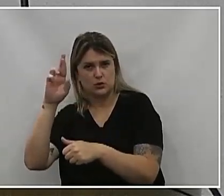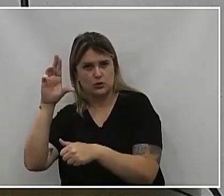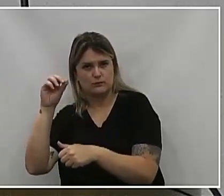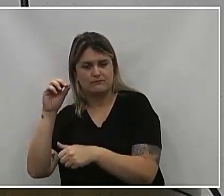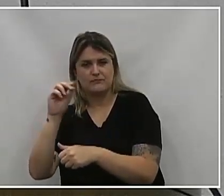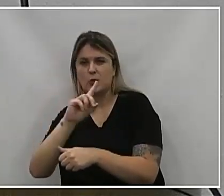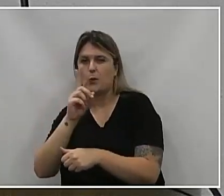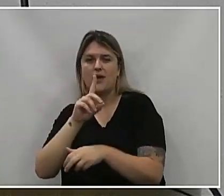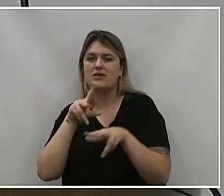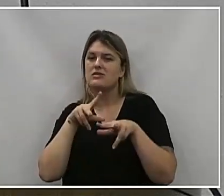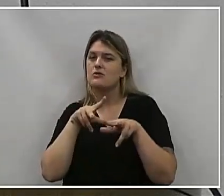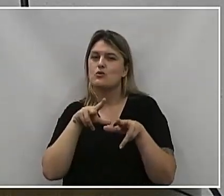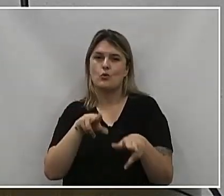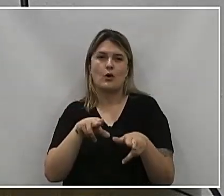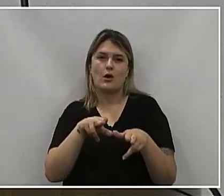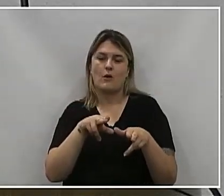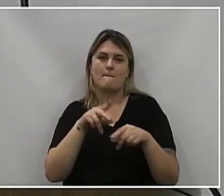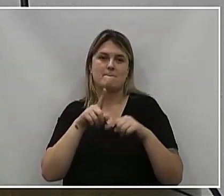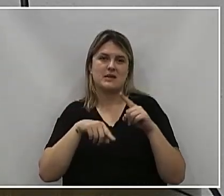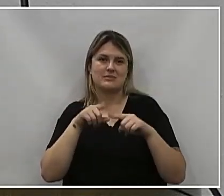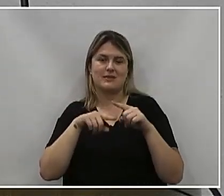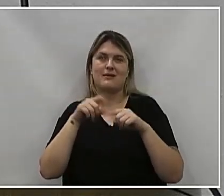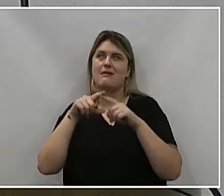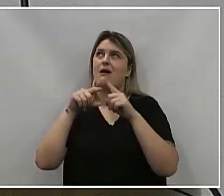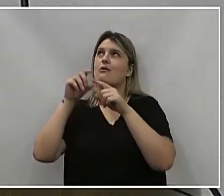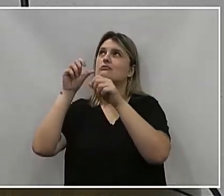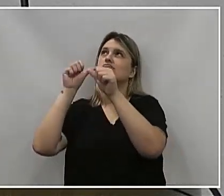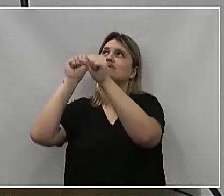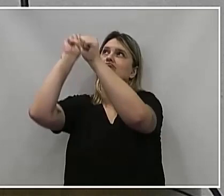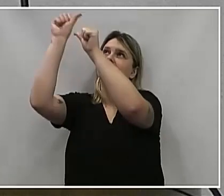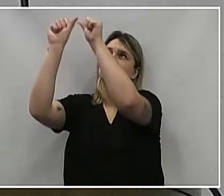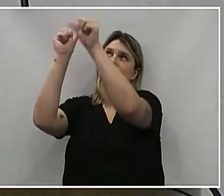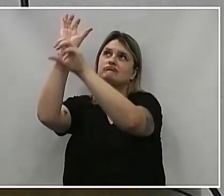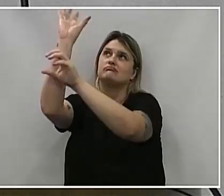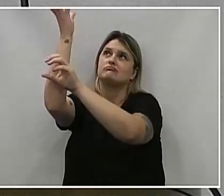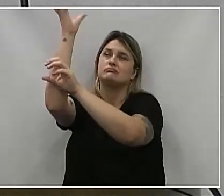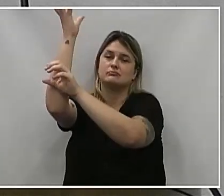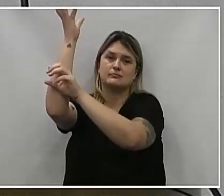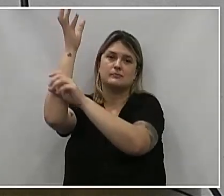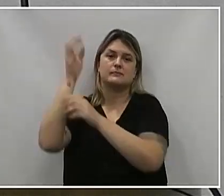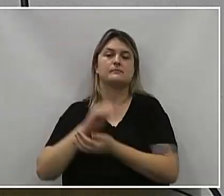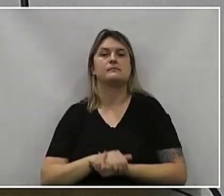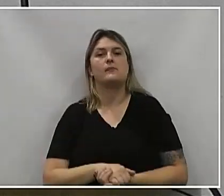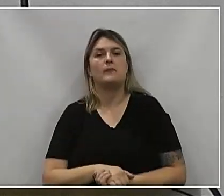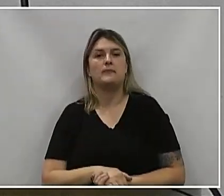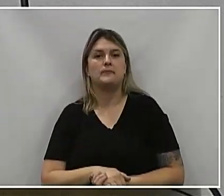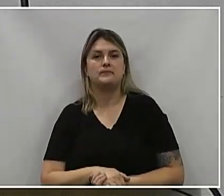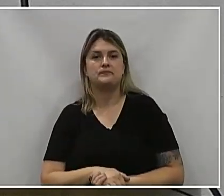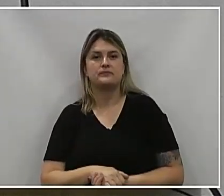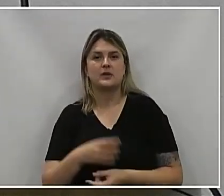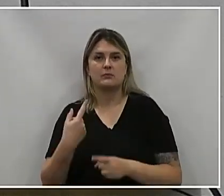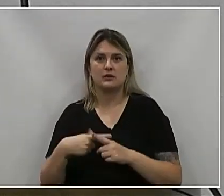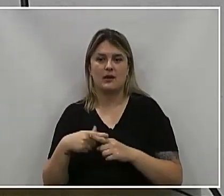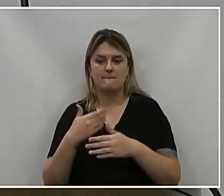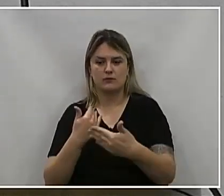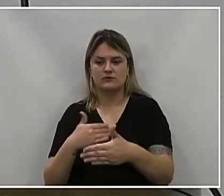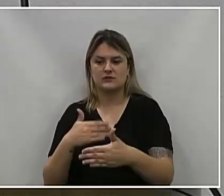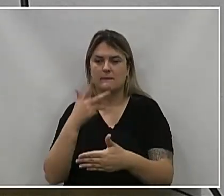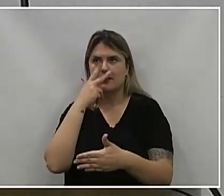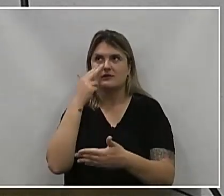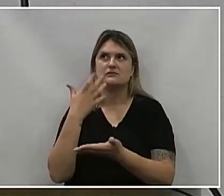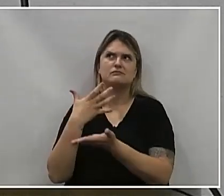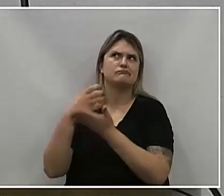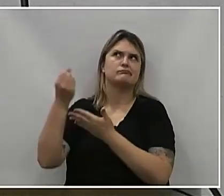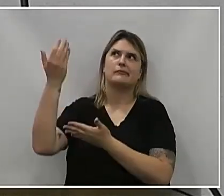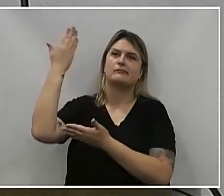é exatamente aquele produto que seria instalado, até porque a aprovação deles junto ao Inmetro já tem anos, então